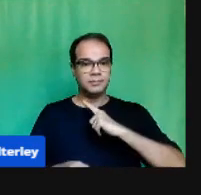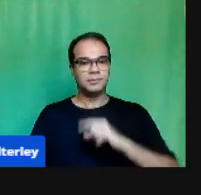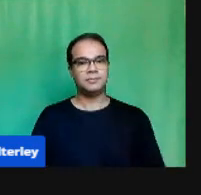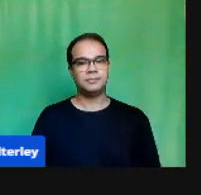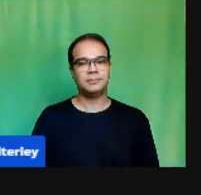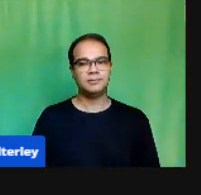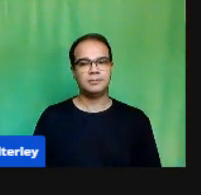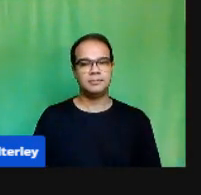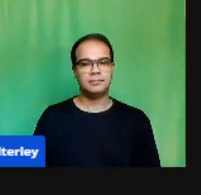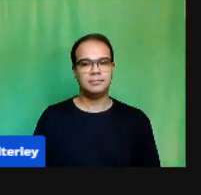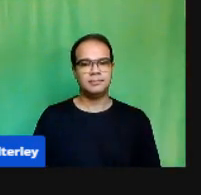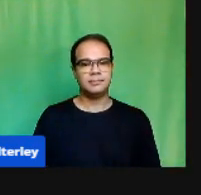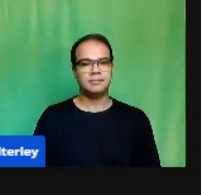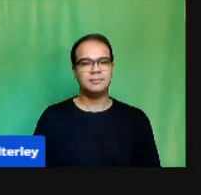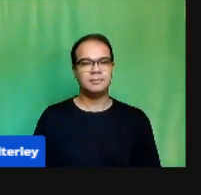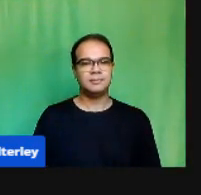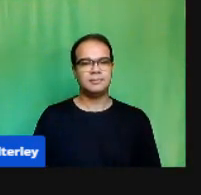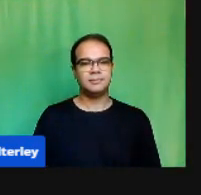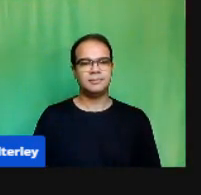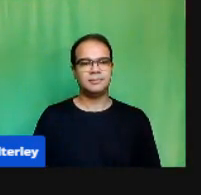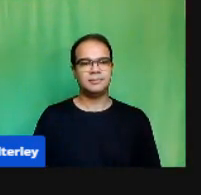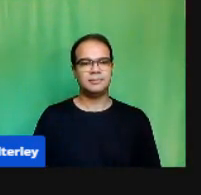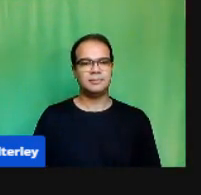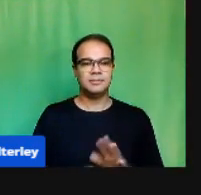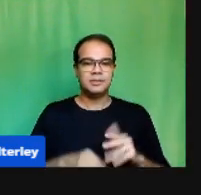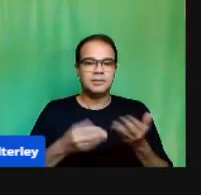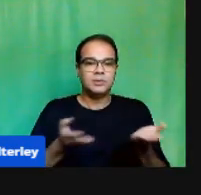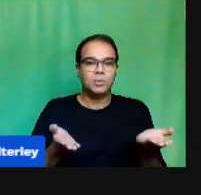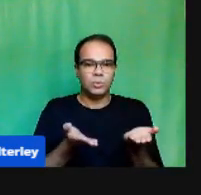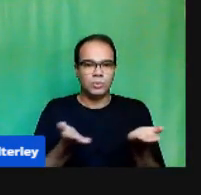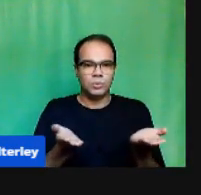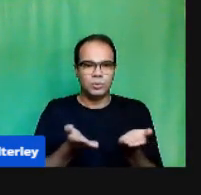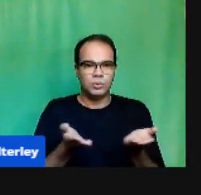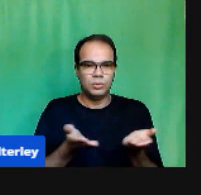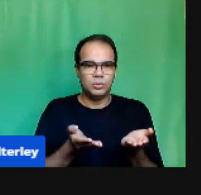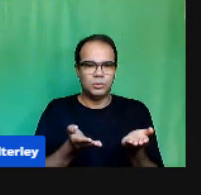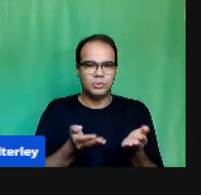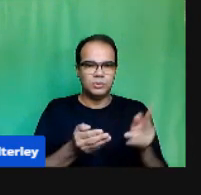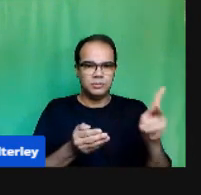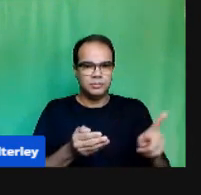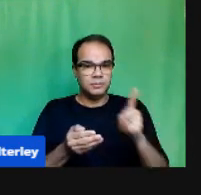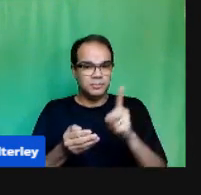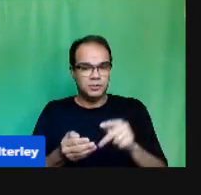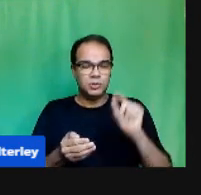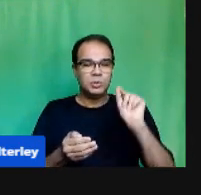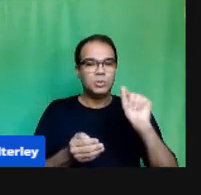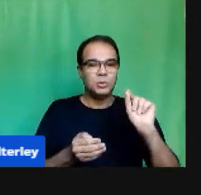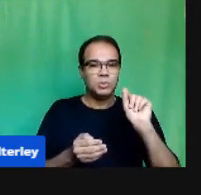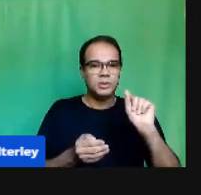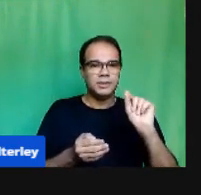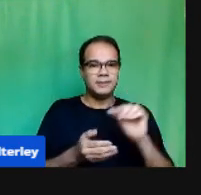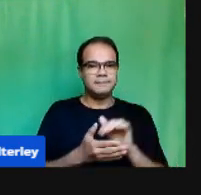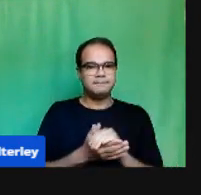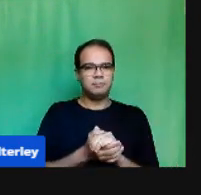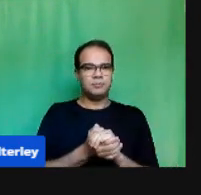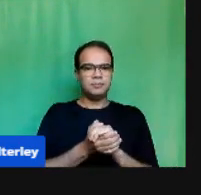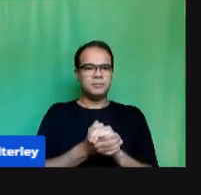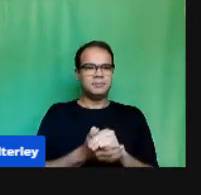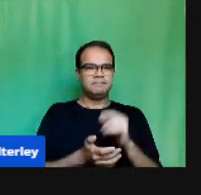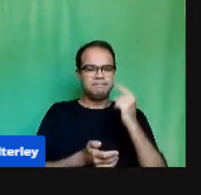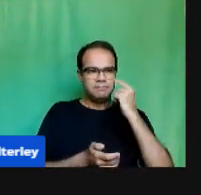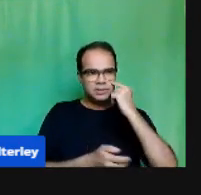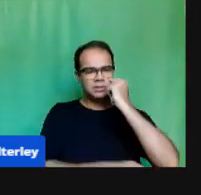levantamos dados. A gente tem um olhar, possíveis possibilidades, né? Então, o que a gente faz? Levantamos